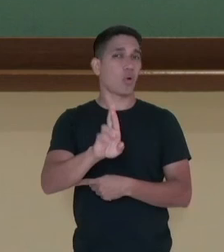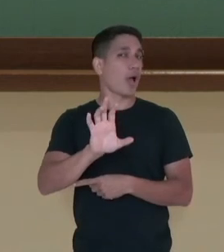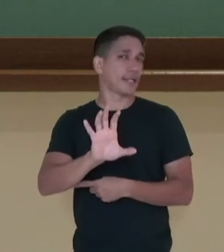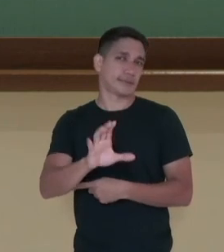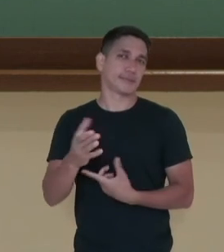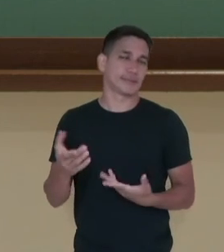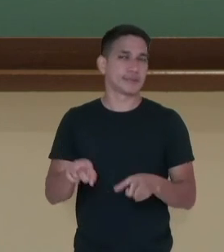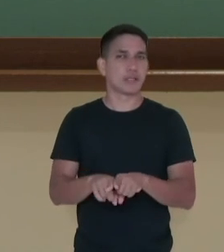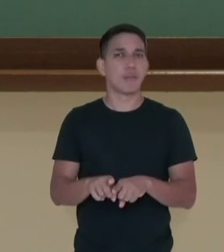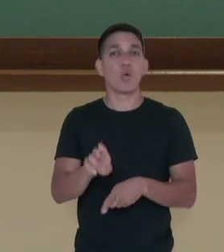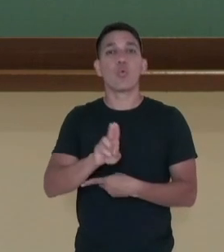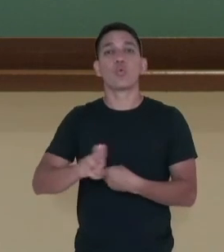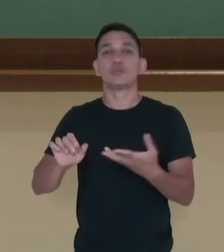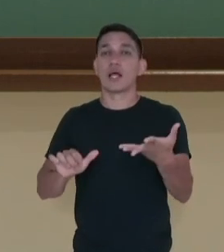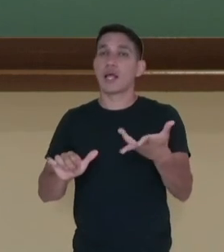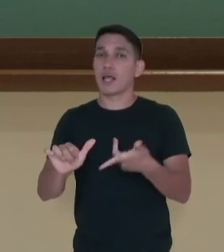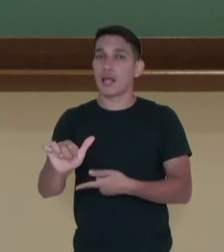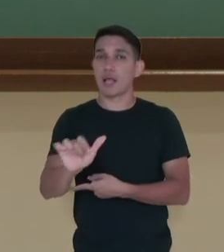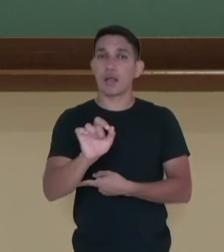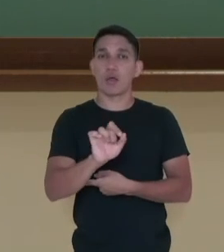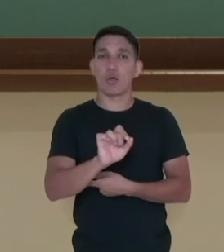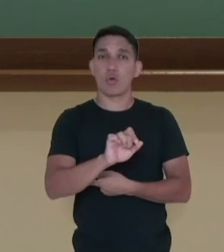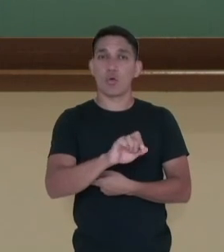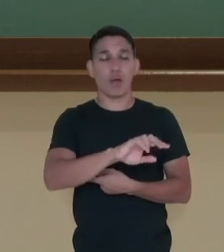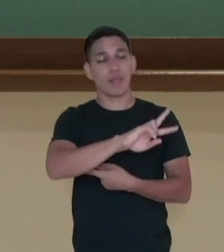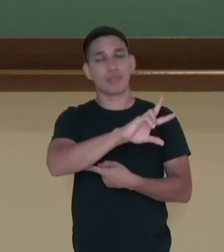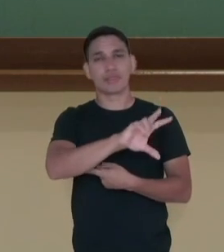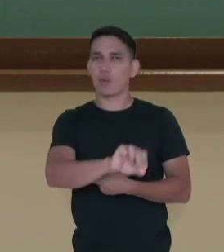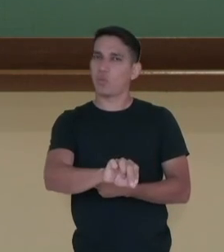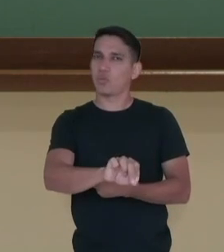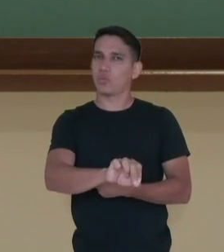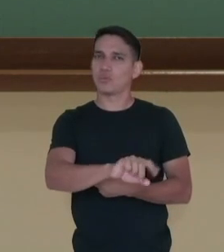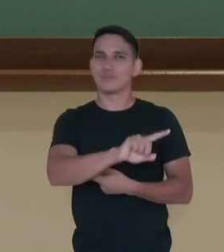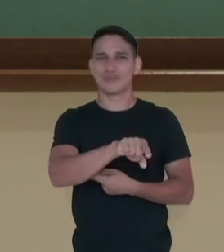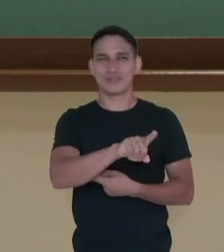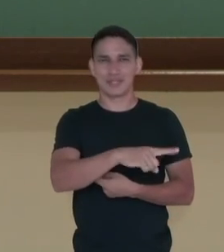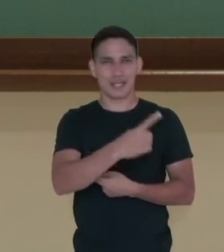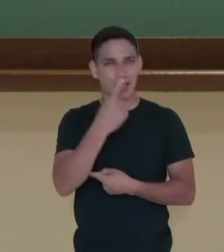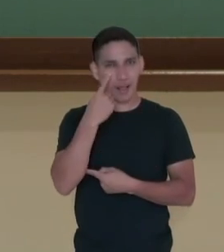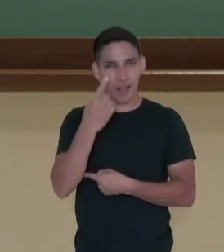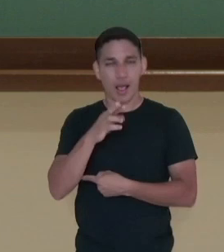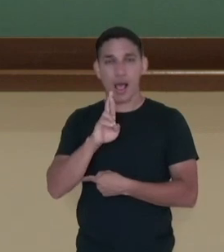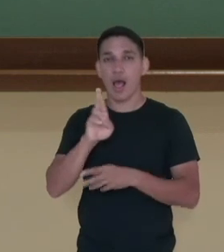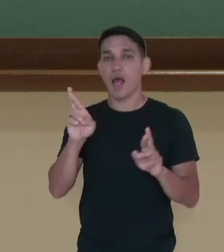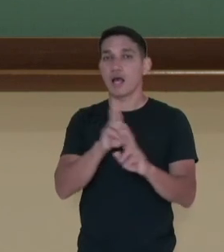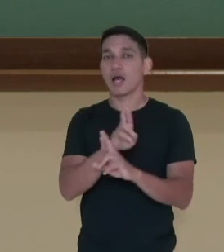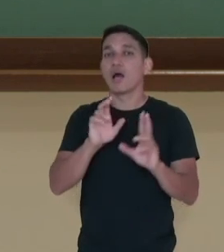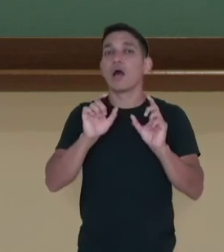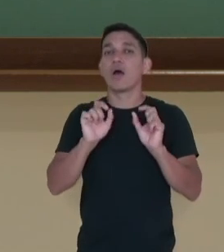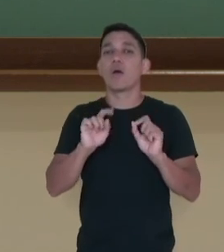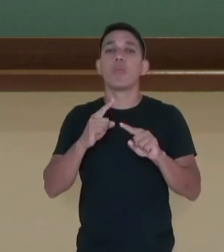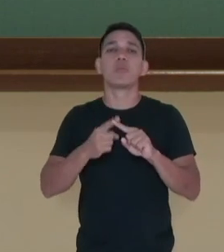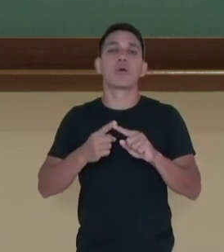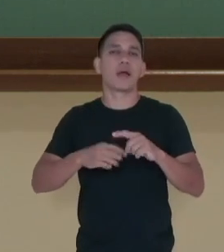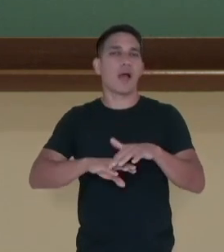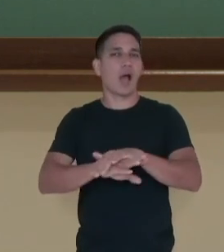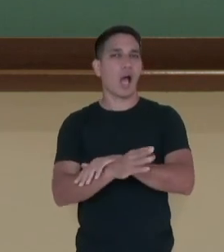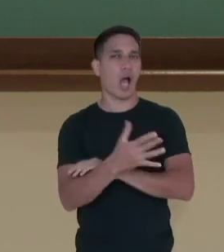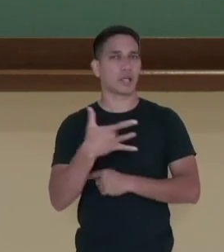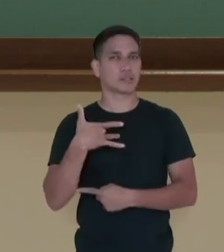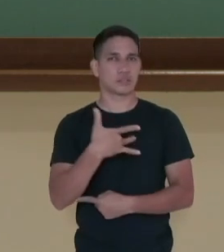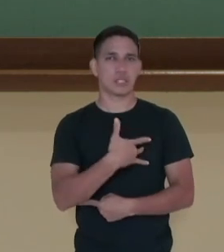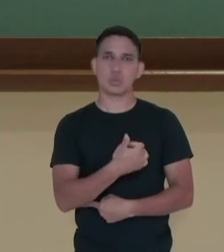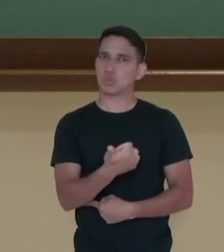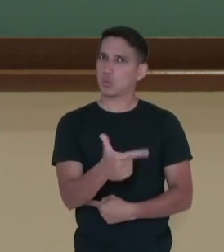esse aí de elementos negativos, tá? Referindo-se justamente aí de não ter um hábito saudável na